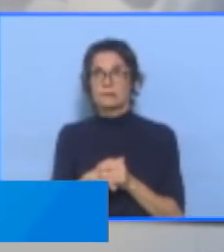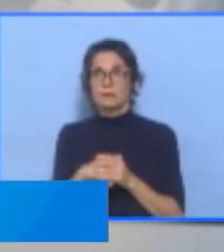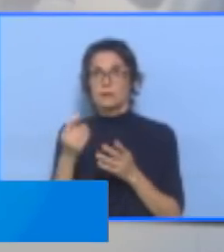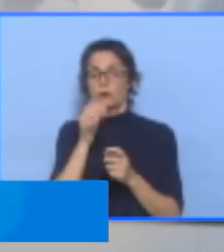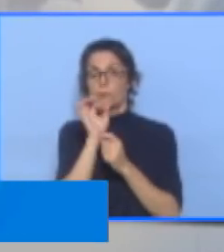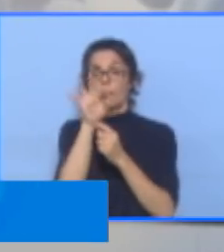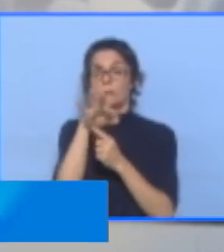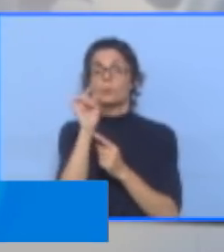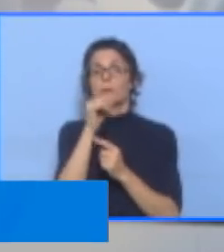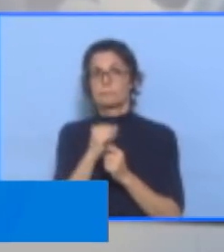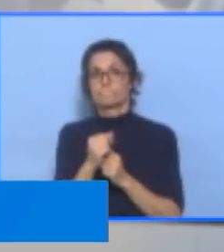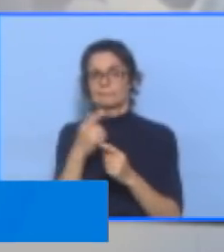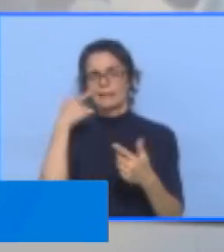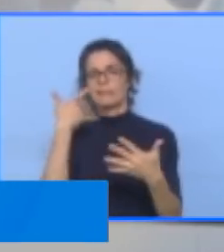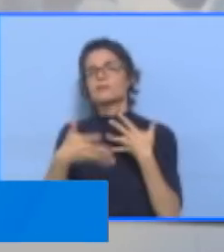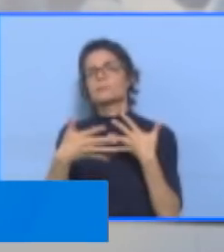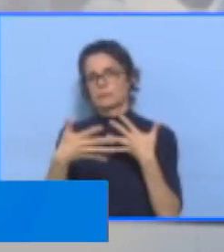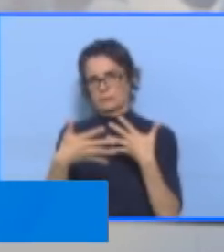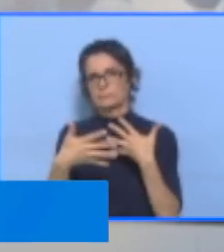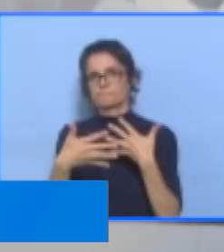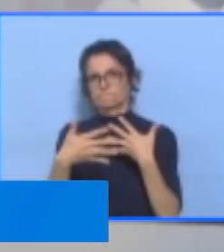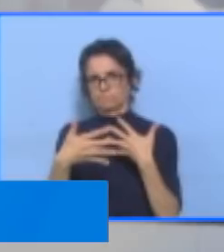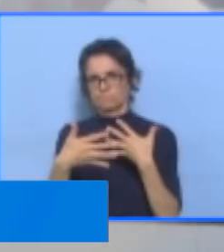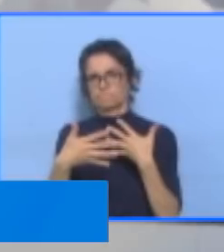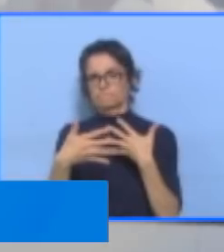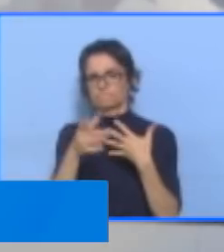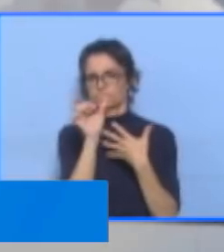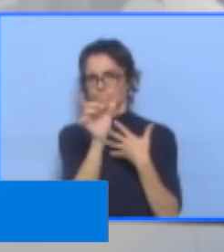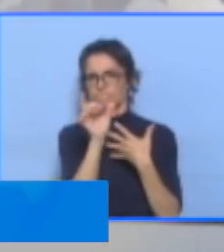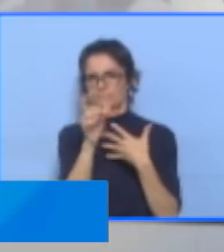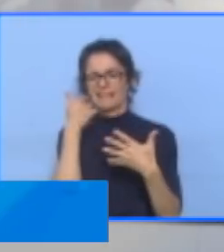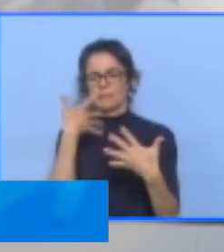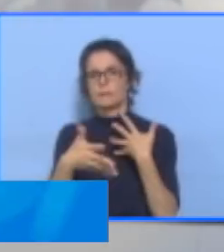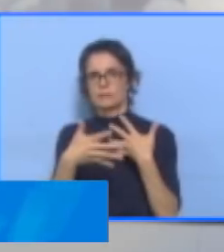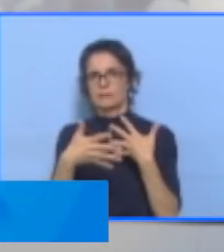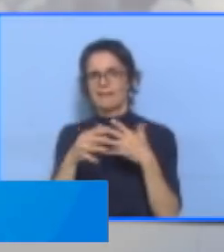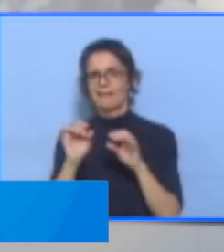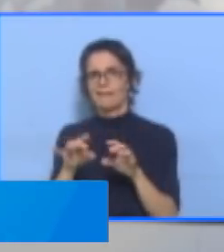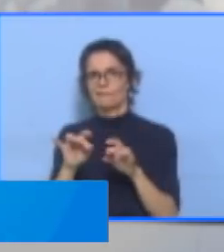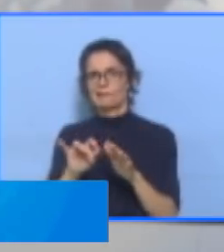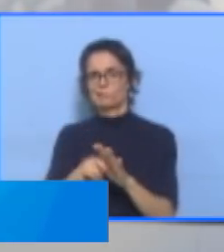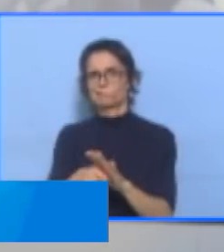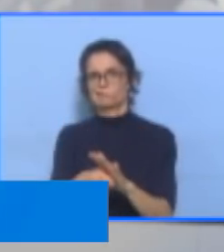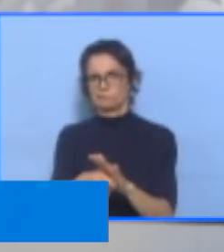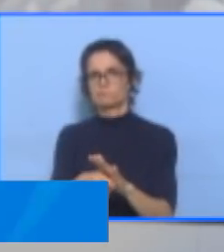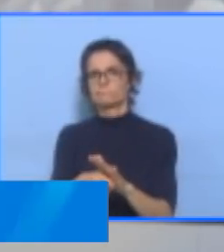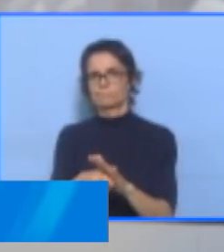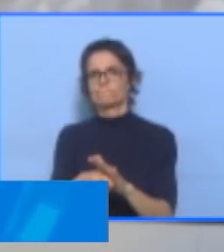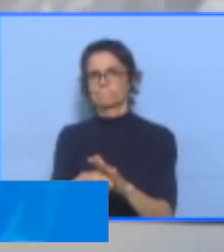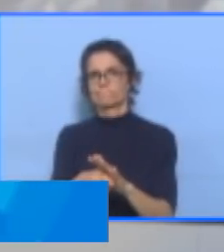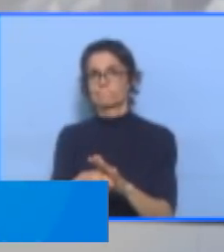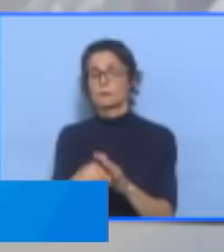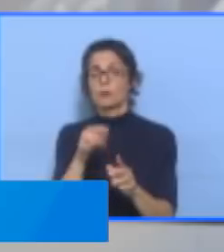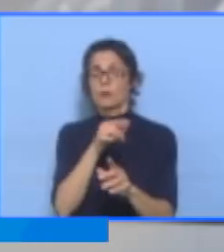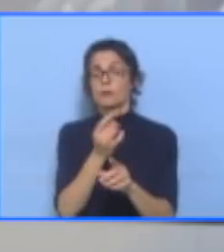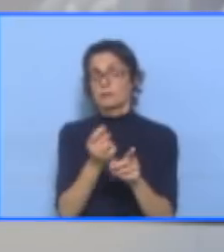Transparência era o termo que equivale mais, ou seja, transparência e anticorrupção, porque foi isso que ele tentou fazer toda a vida,